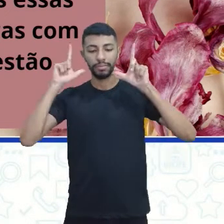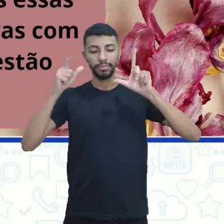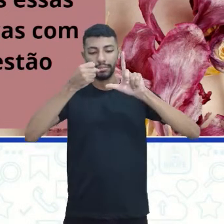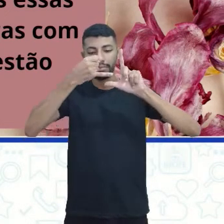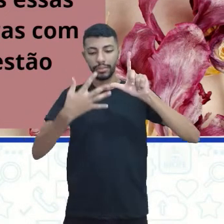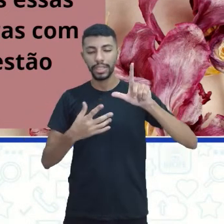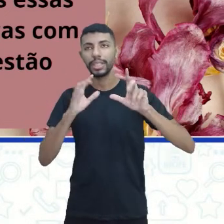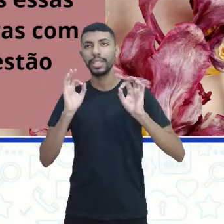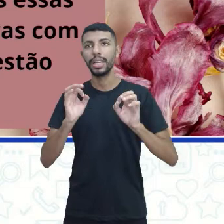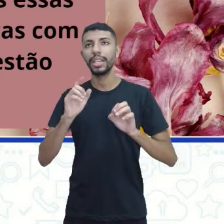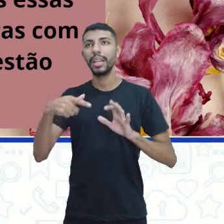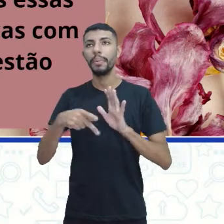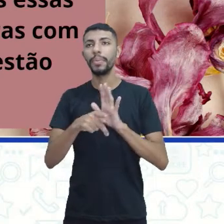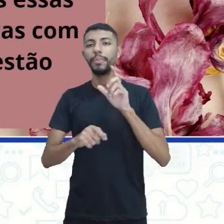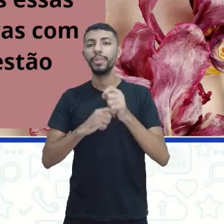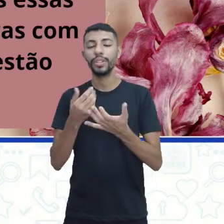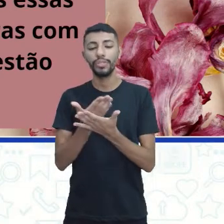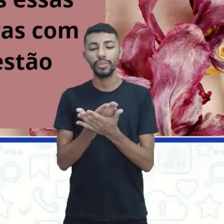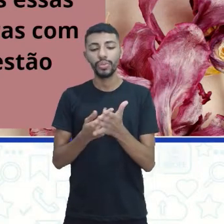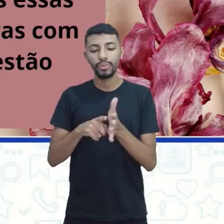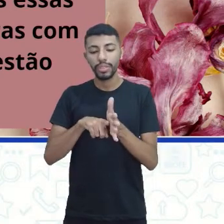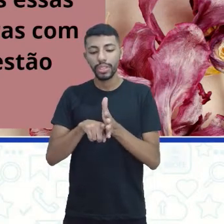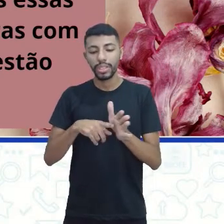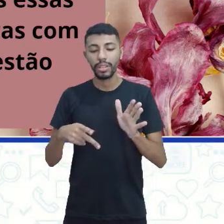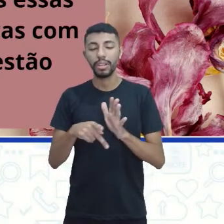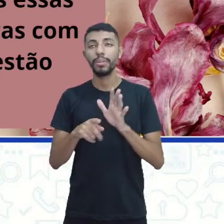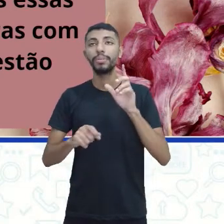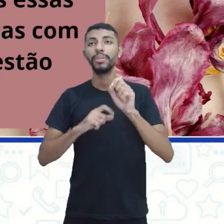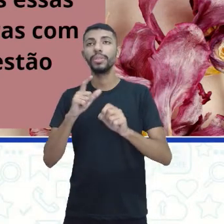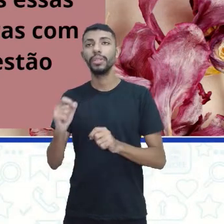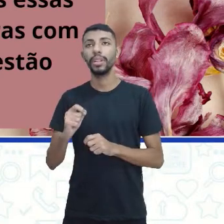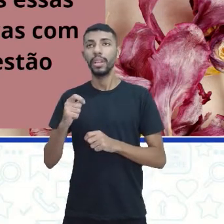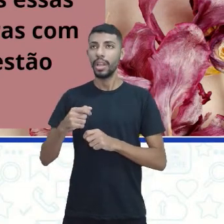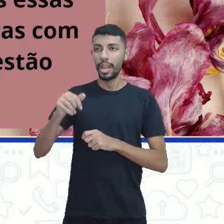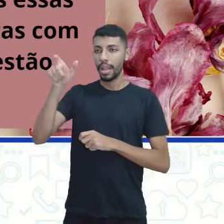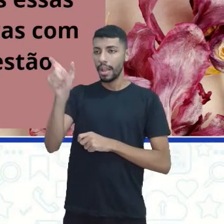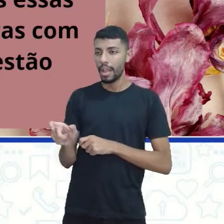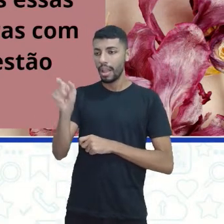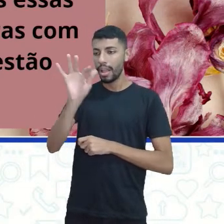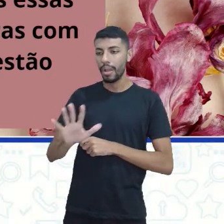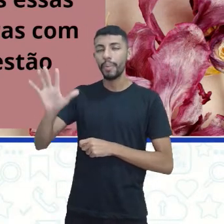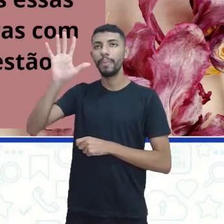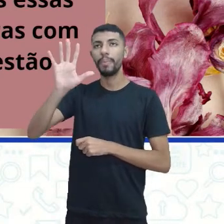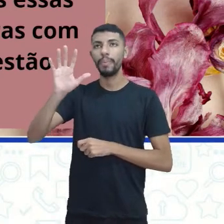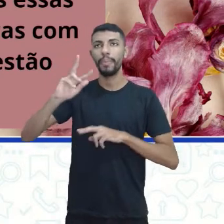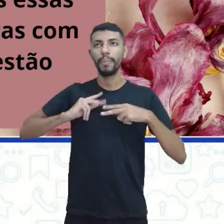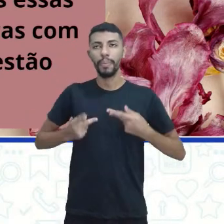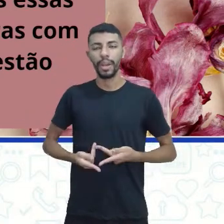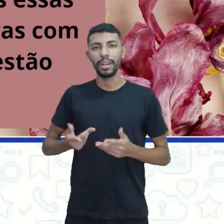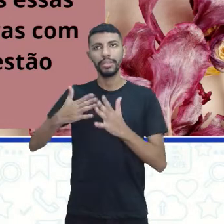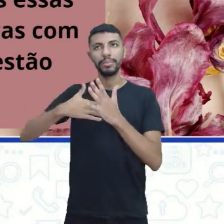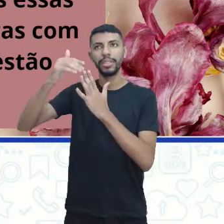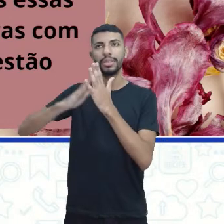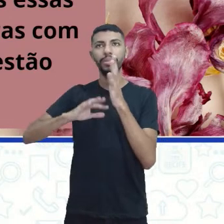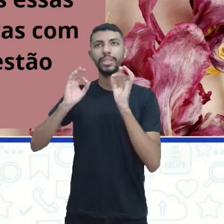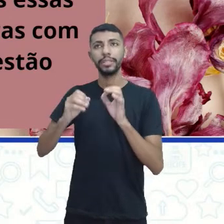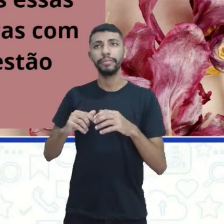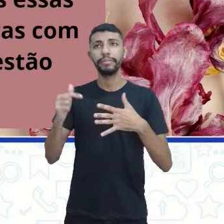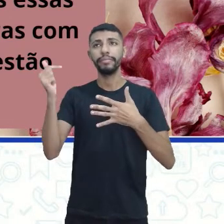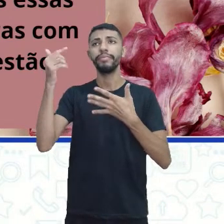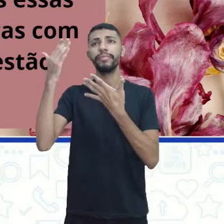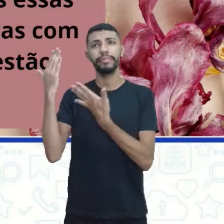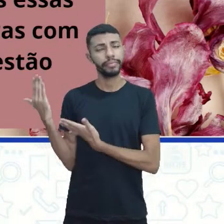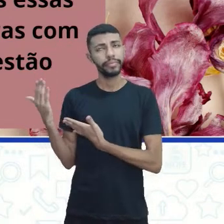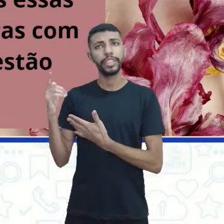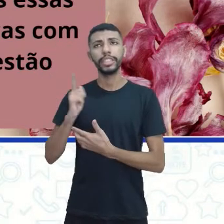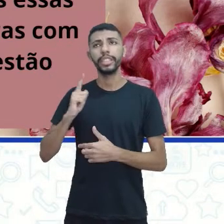seus estudos da figura humana na pintura. Esses retratos trazem suas marcas principais. Então, nessas